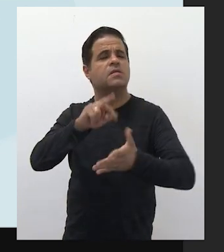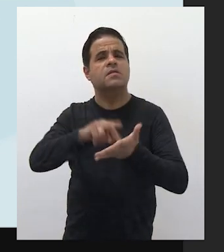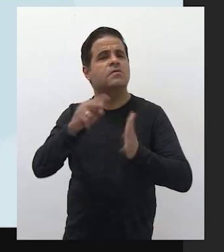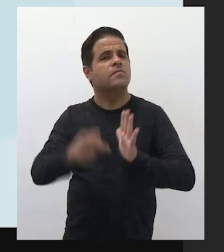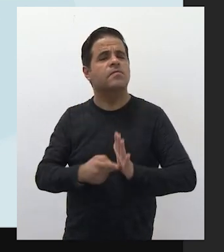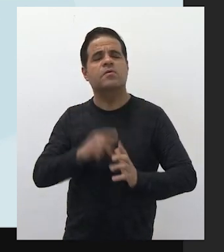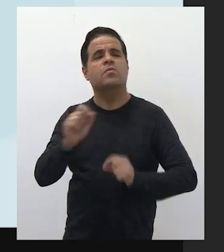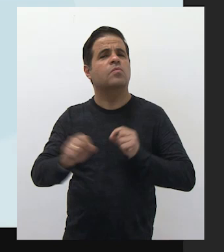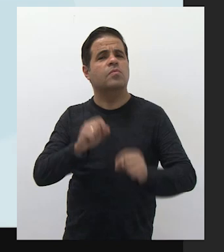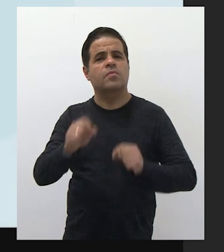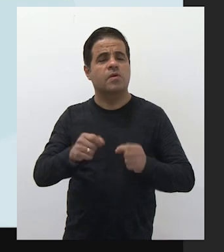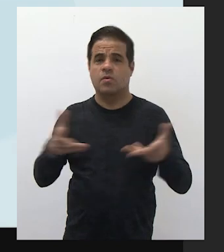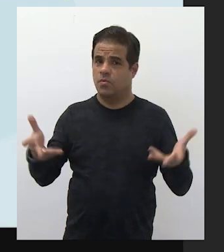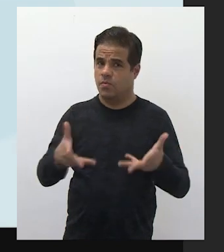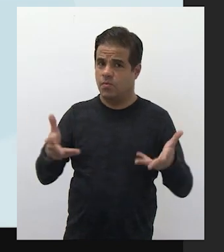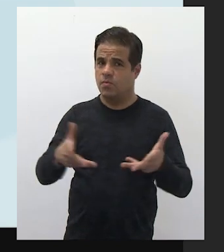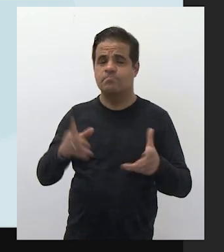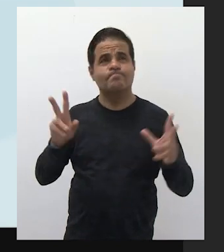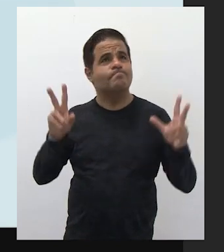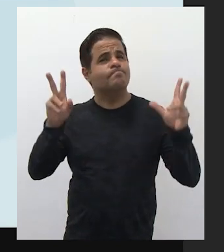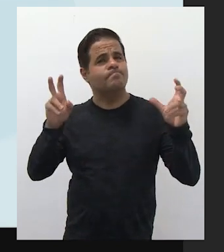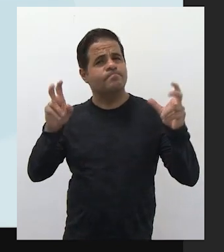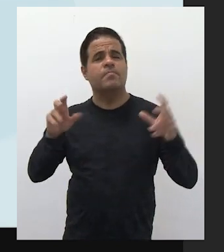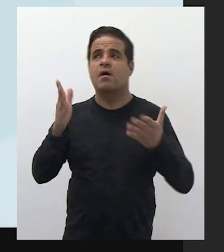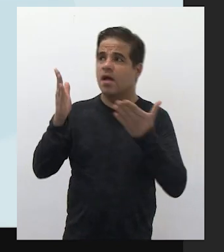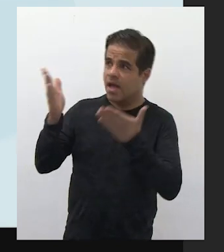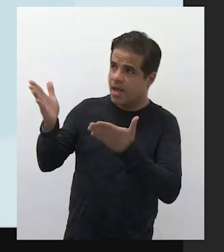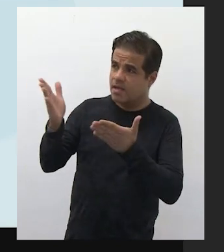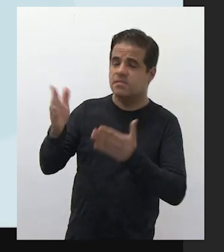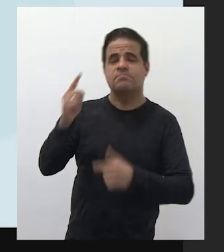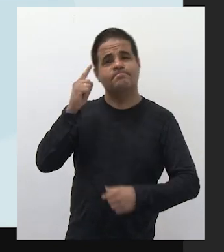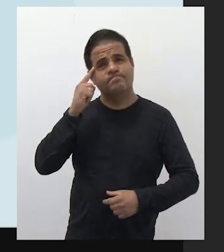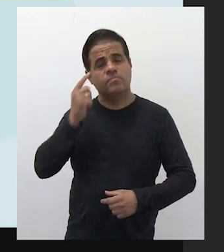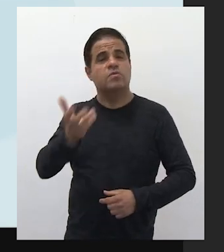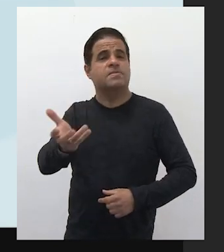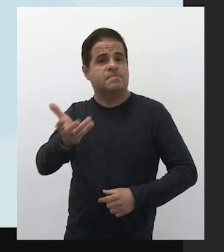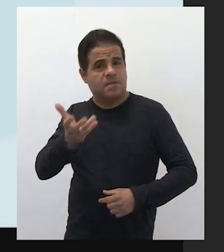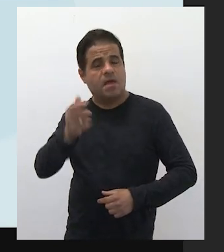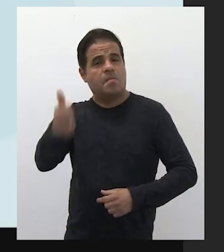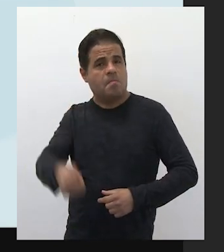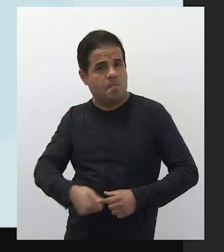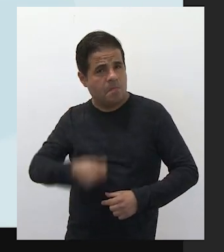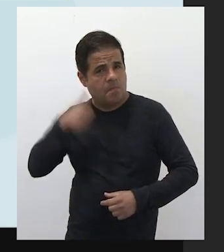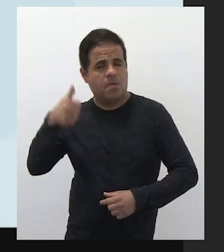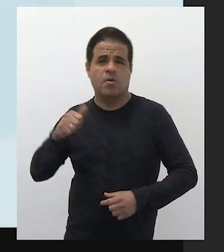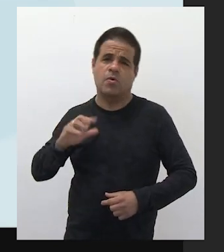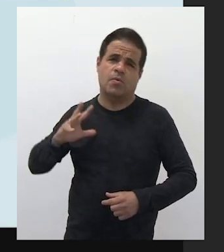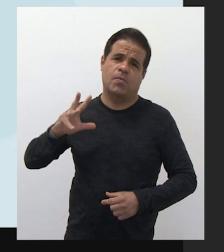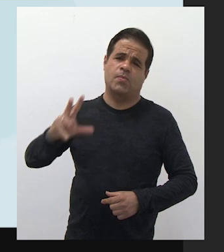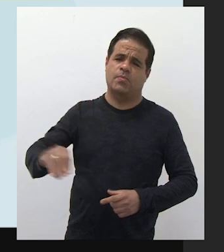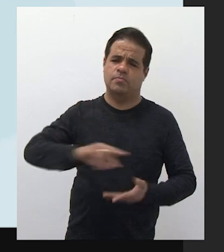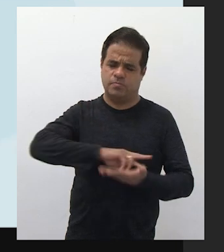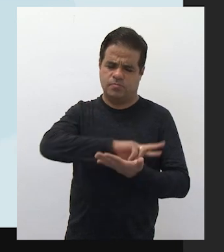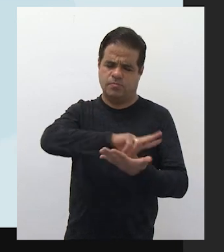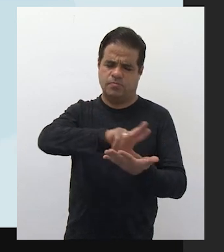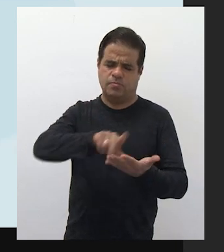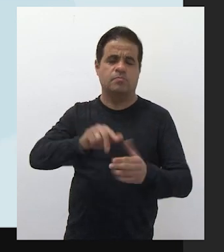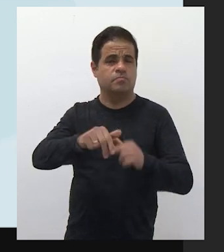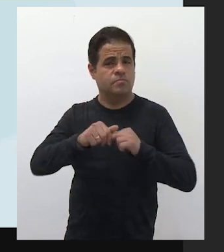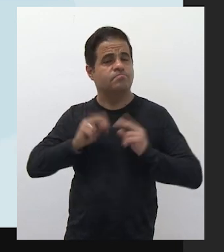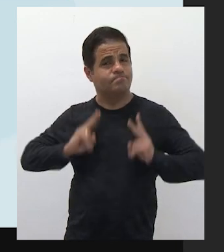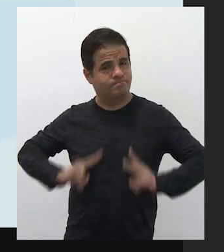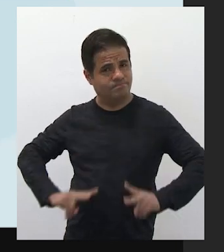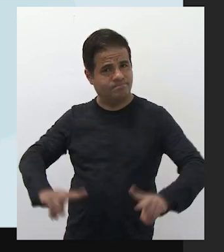ó, hoje a nossa situação é essa, só que a gente quer melhorar em todos os aspectos. Por isso,